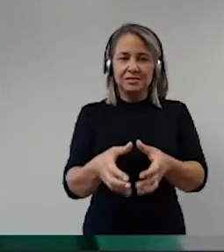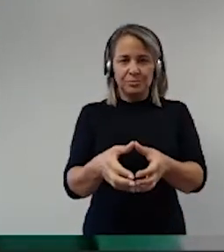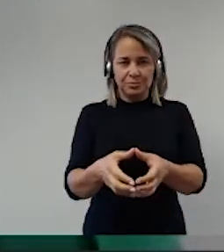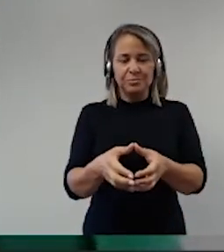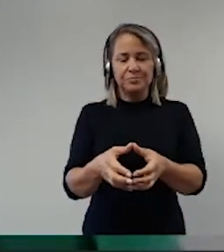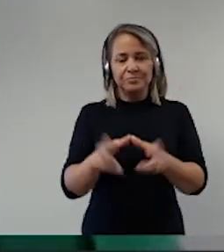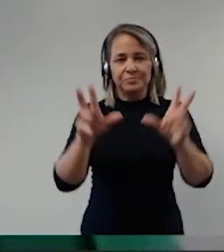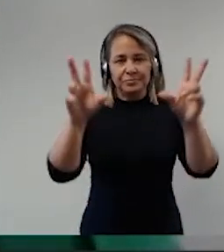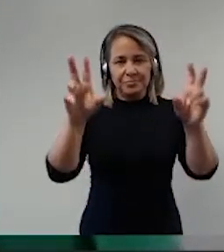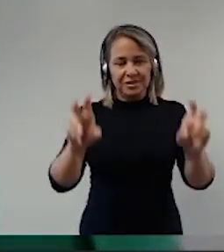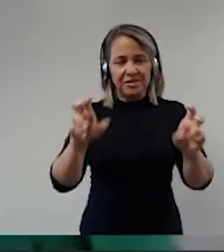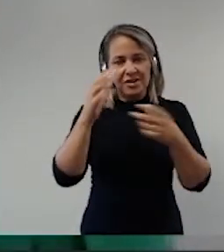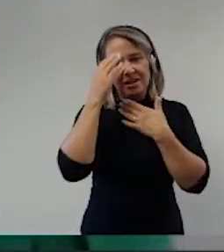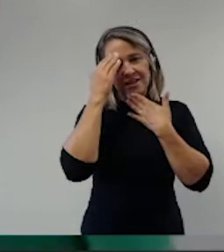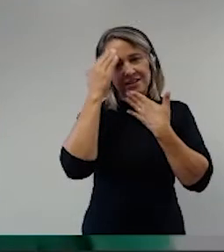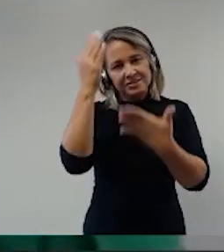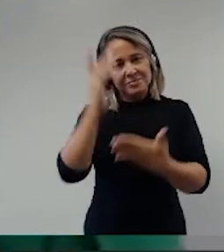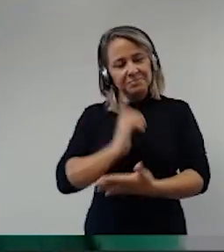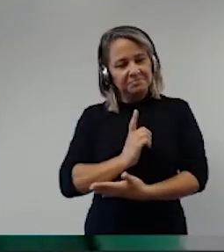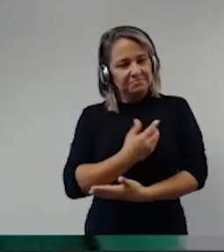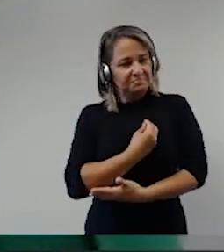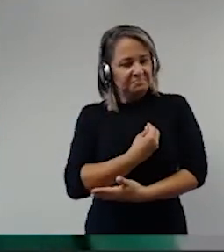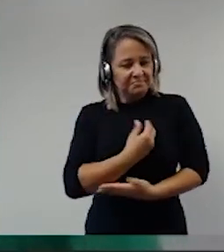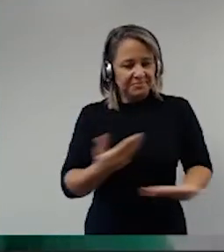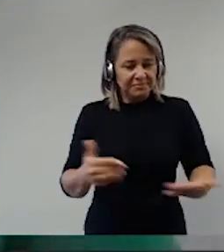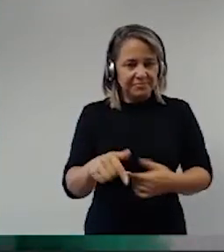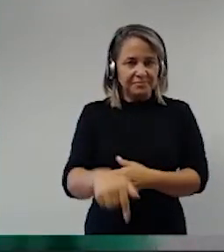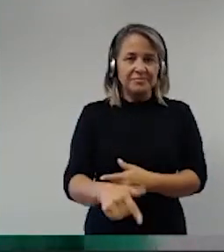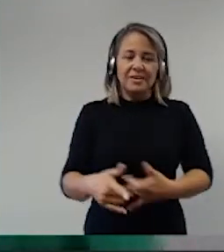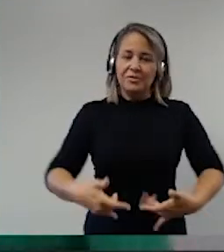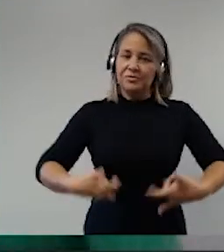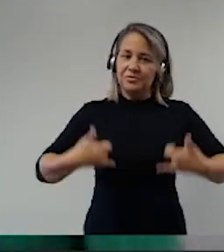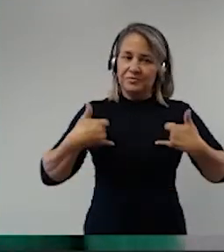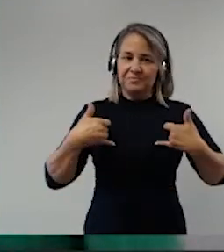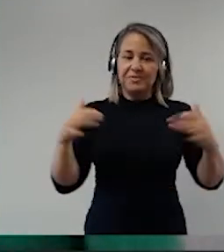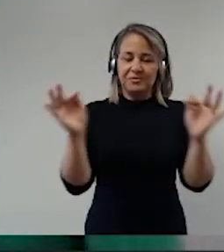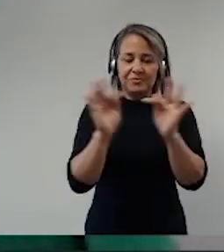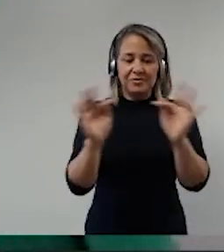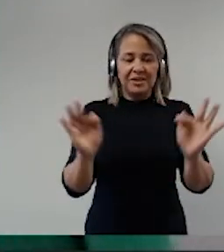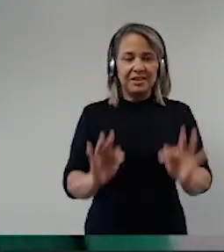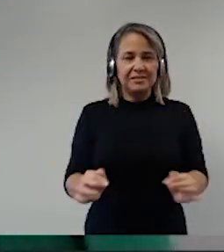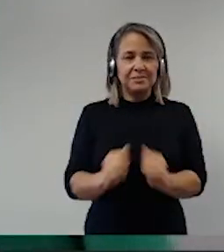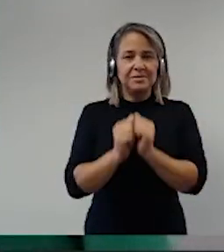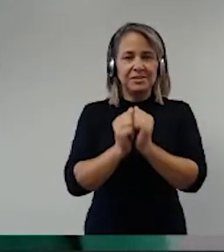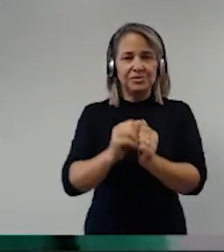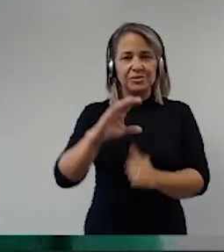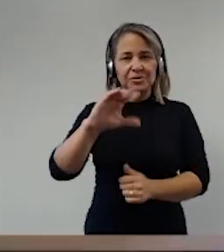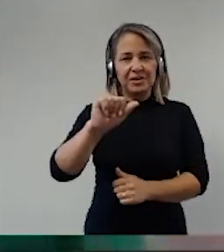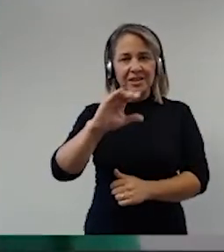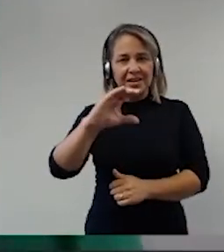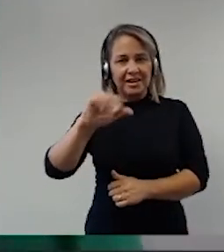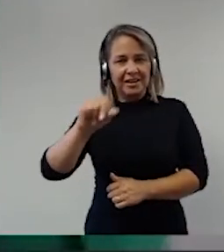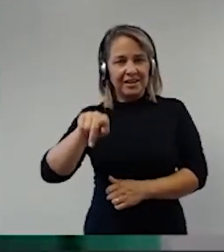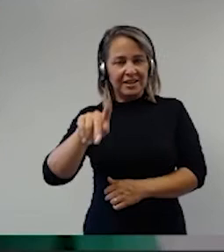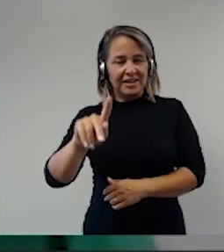né? Agradecer por estar aqui, muito feliz por estar com Cacai, que teve a oportunidade